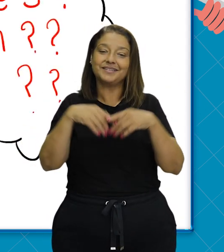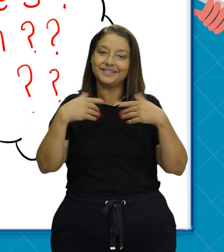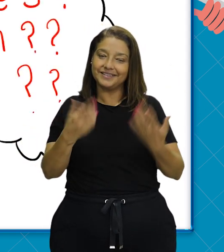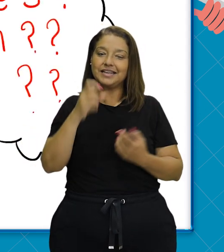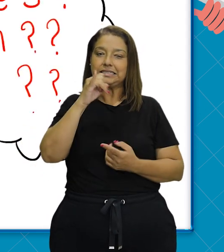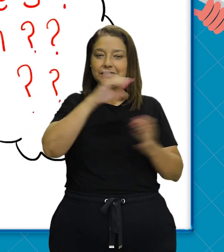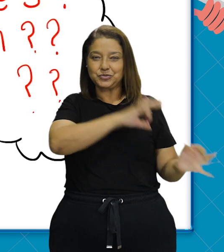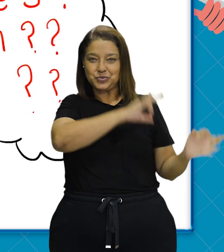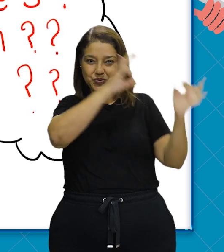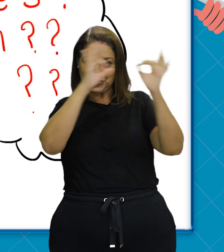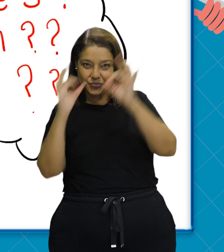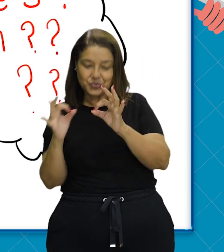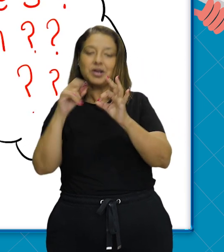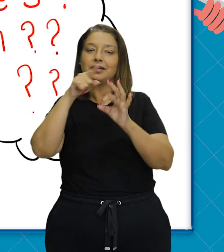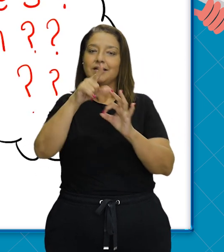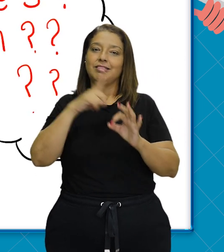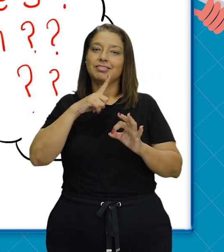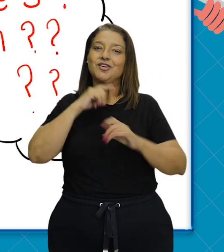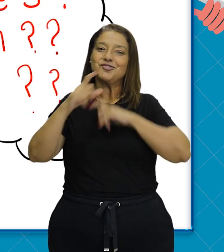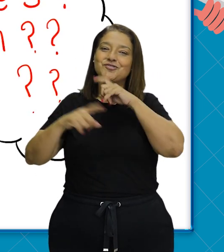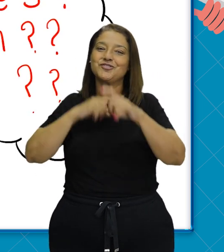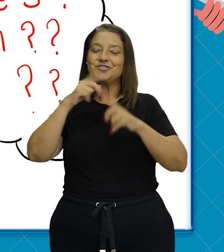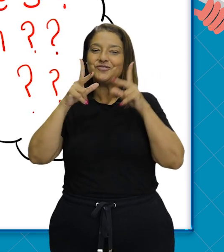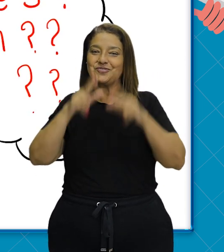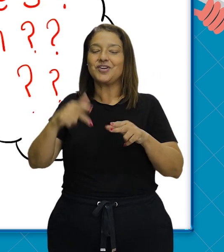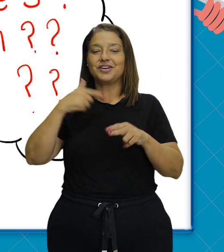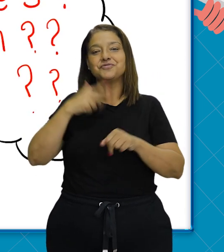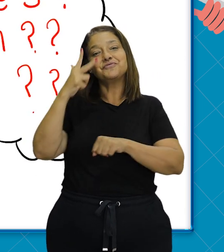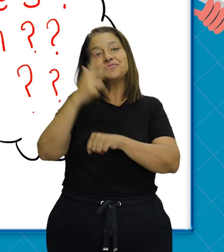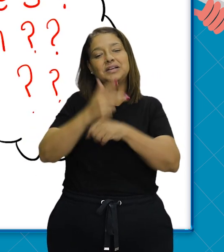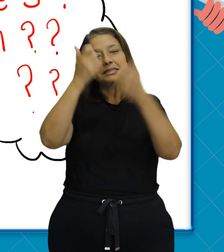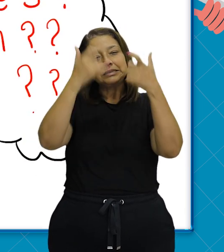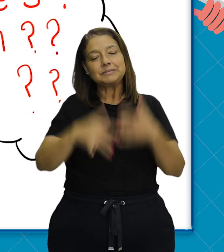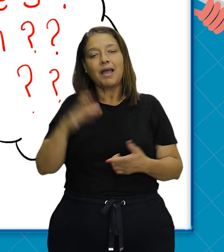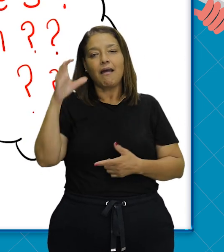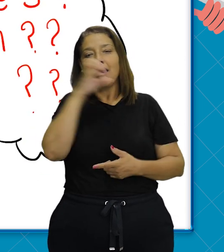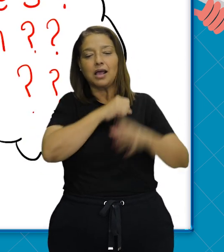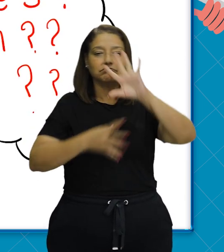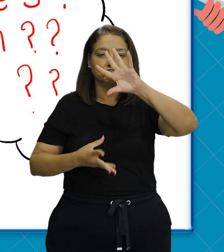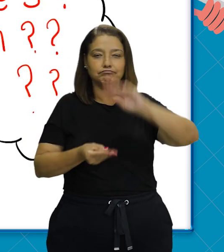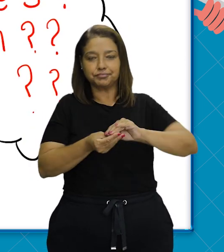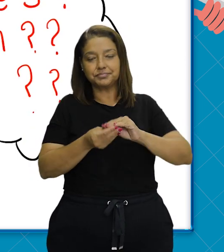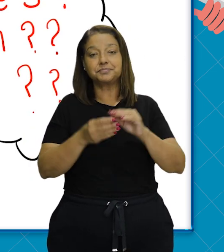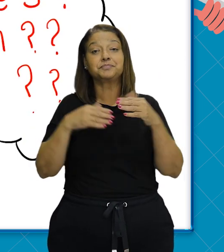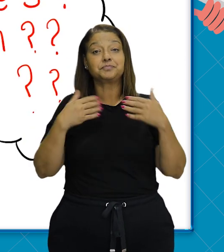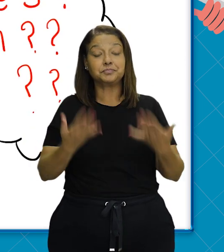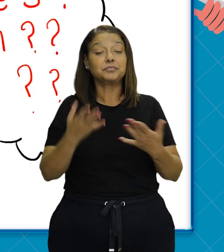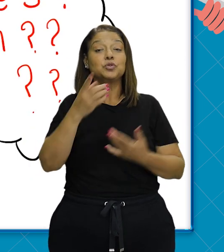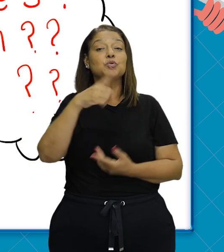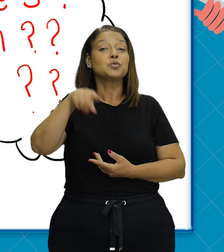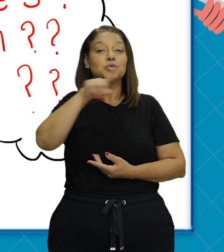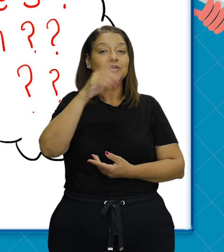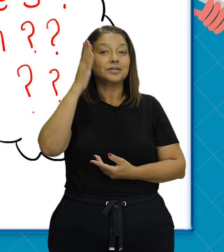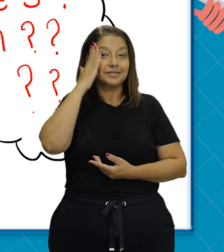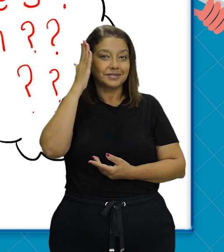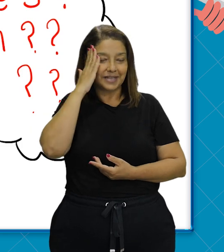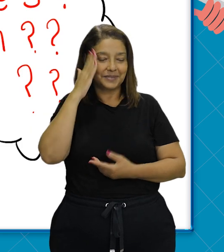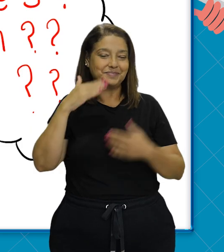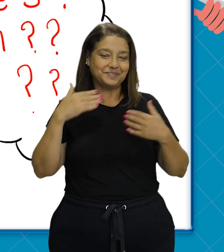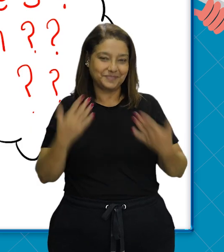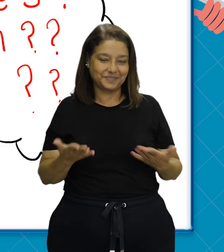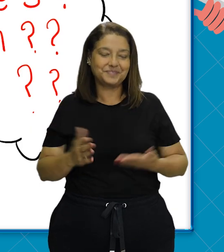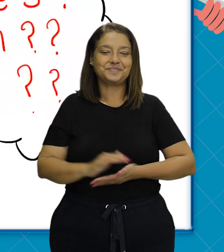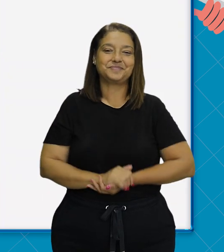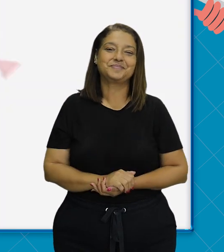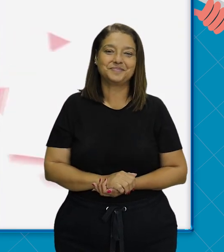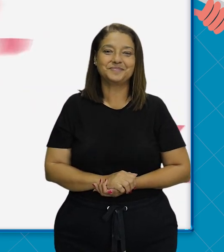chegou até aqui, provavelmente sim, né? Então, neste vídeo eu vou explicar isso de forma rápida e objetiva, do jeito que você curte. Então, bora lá